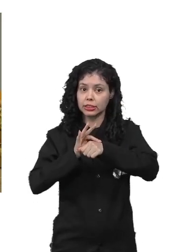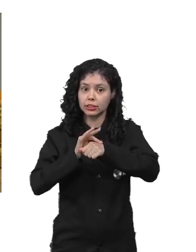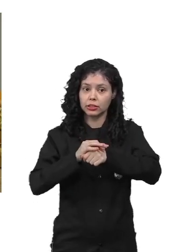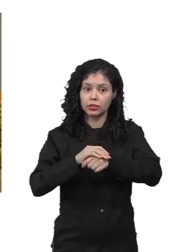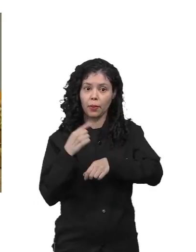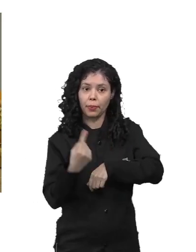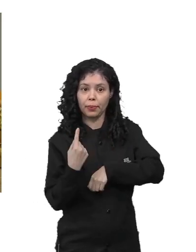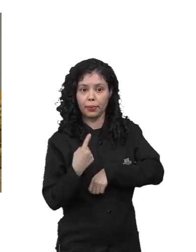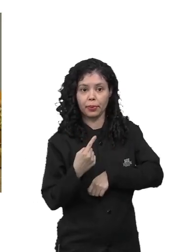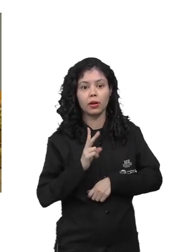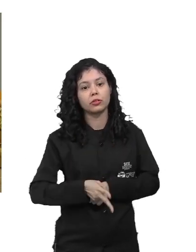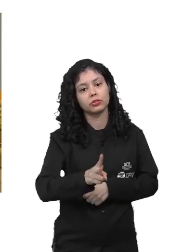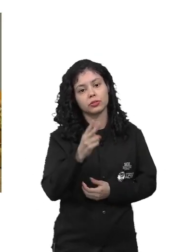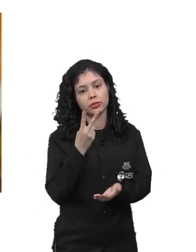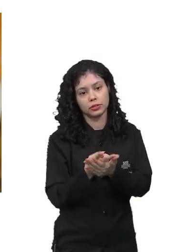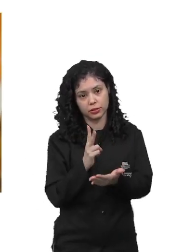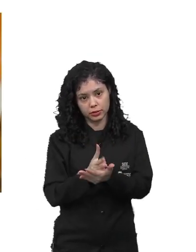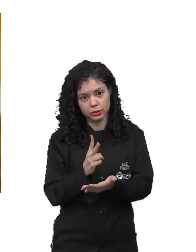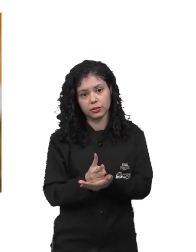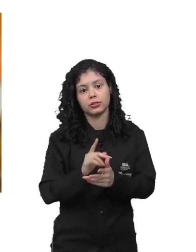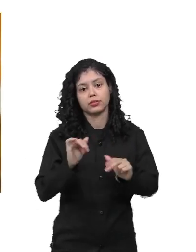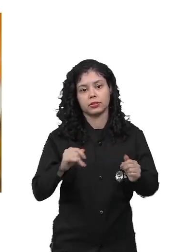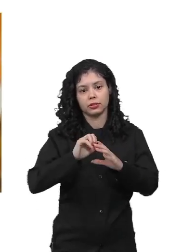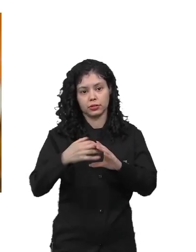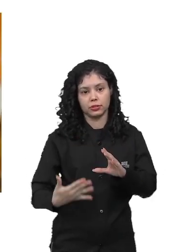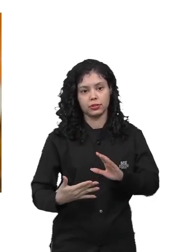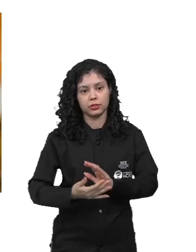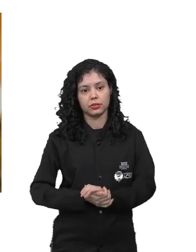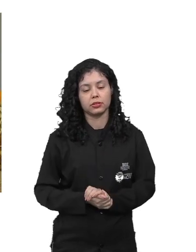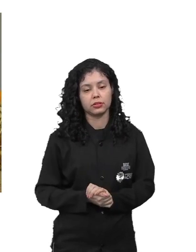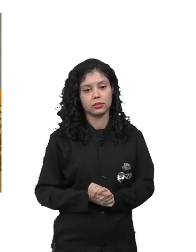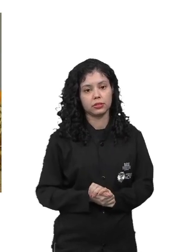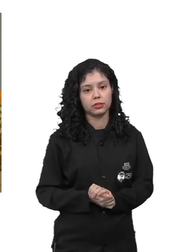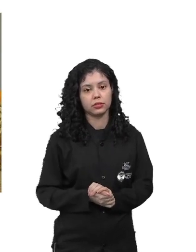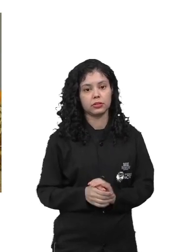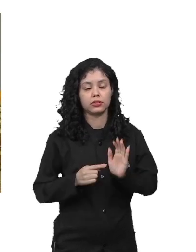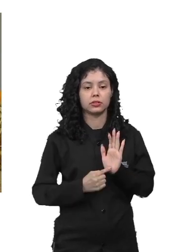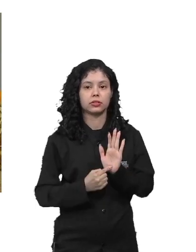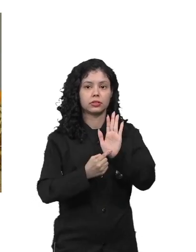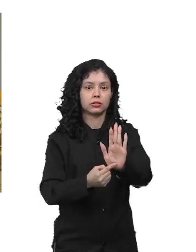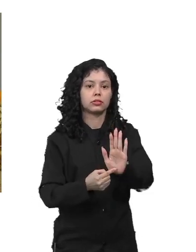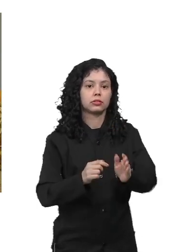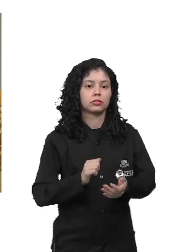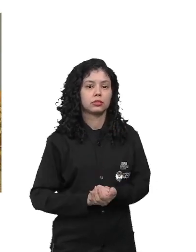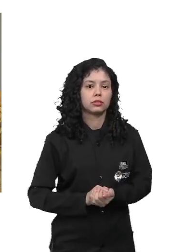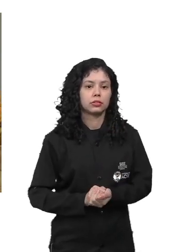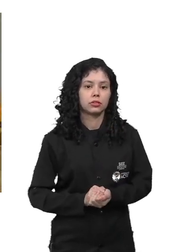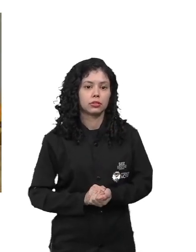ela e ela continua tendo ali as suas mesmas características. E para demonstrar